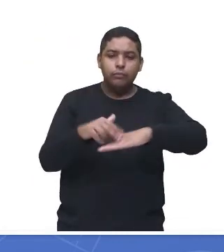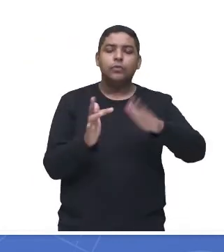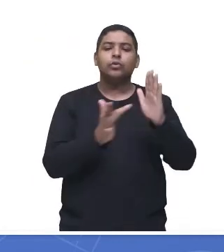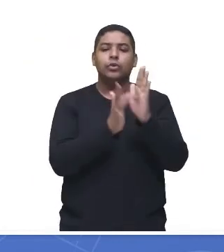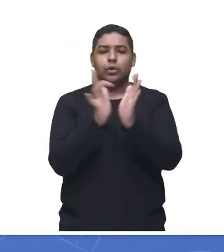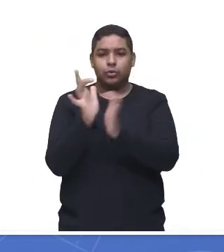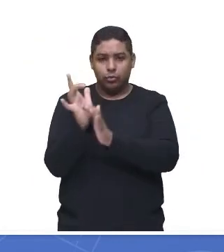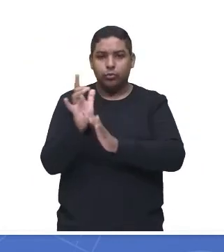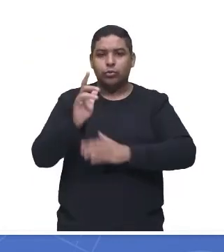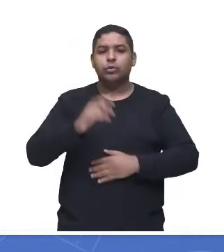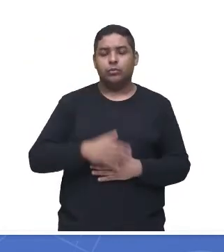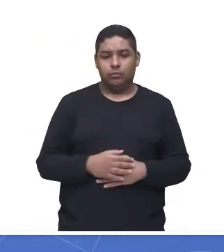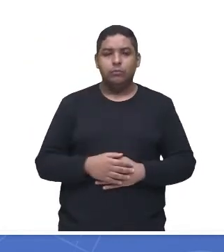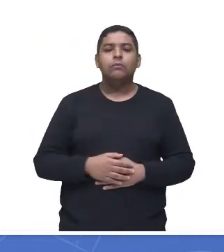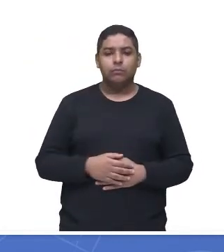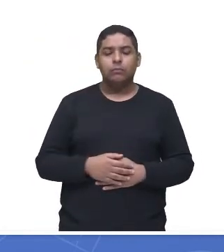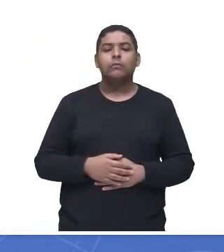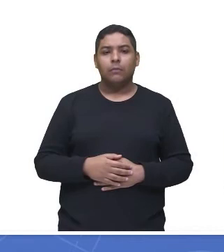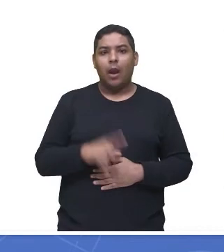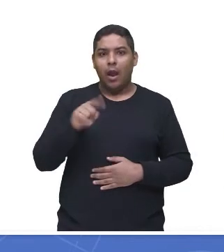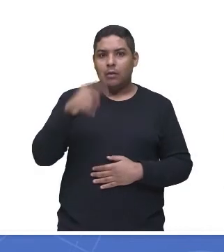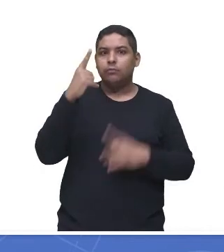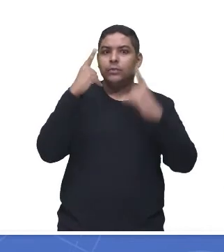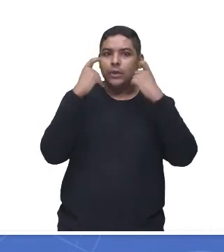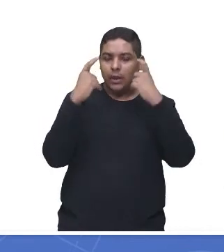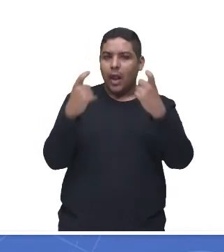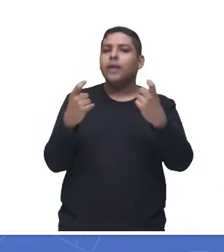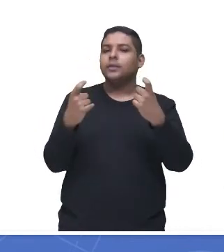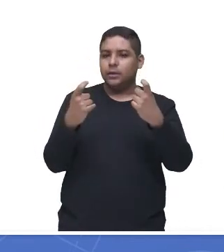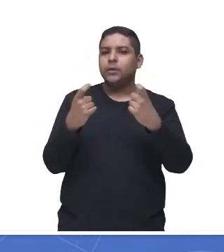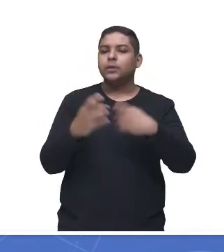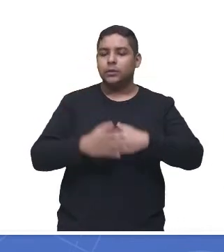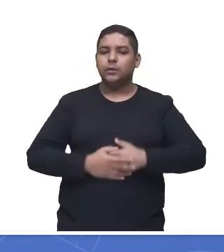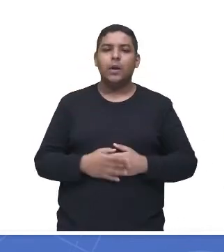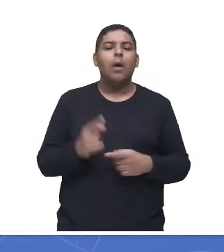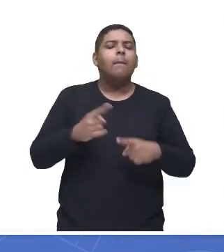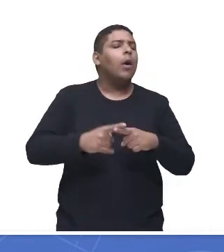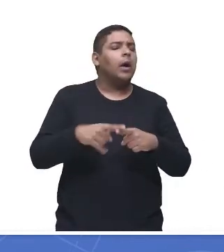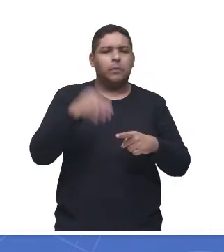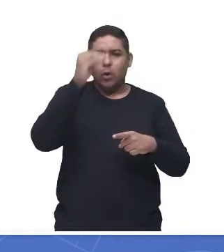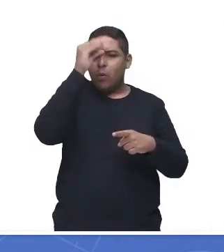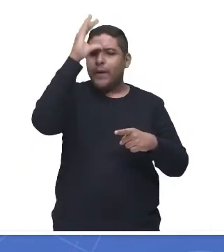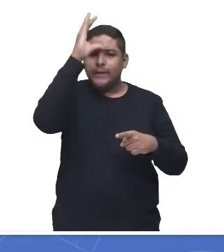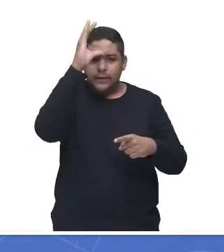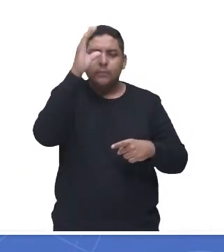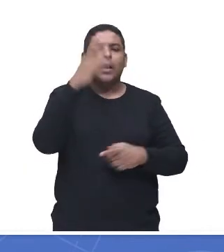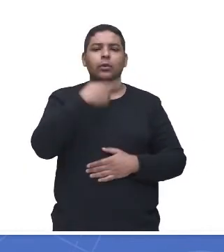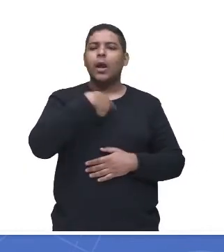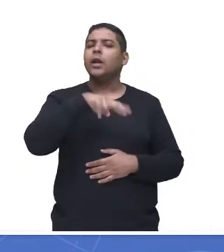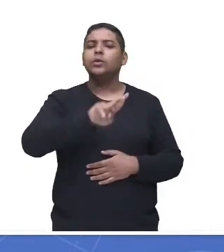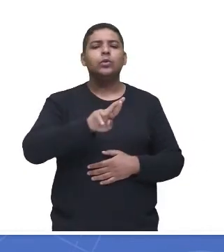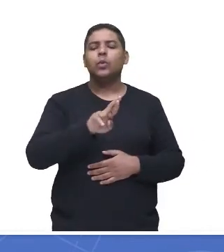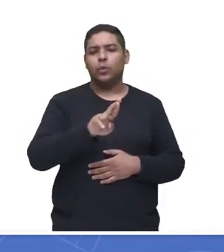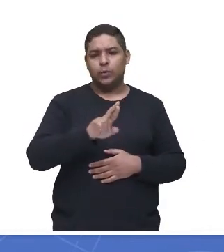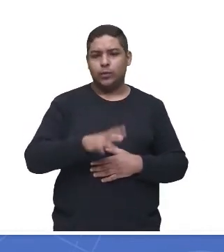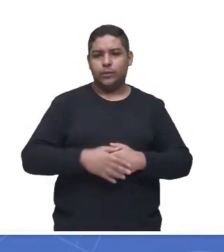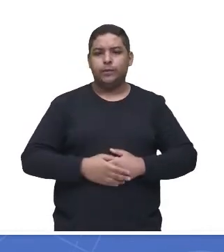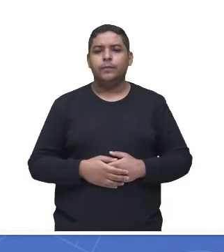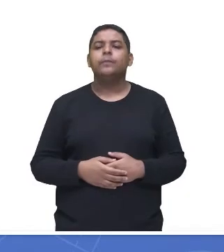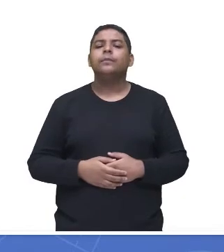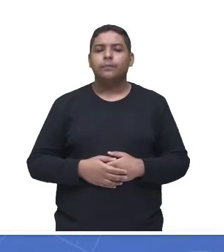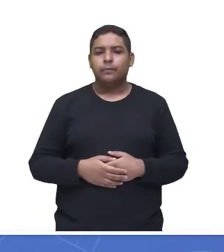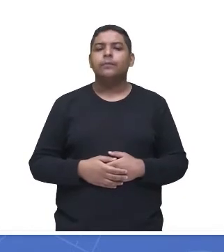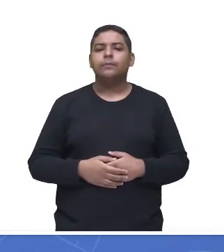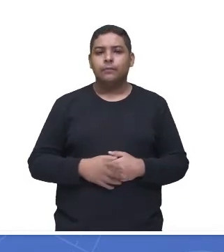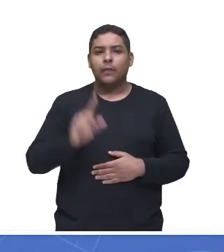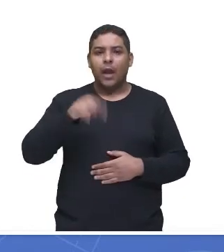é interessante o que a Larissa colocou, porque quando a gente fala de conhecimento religioso, nós estamos falando de todas